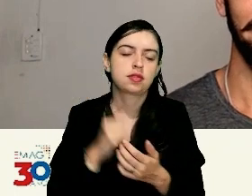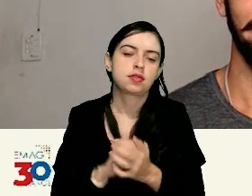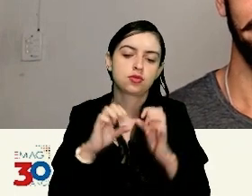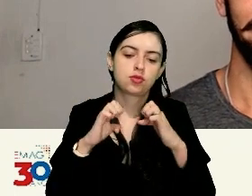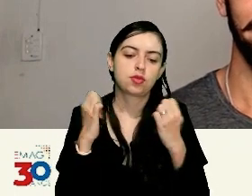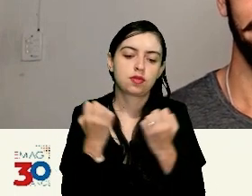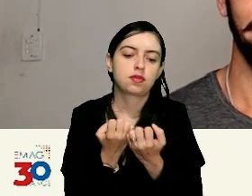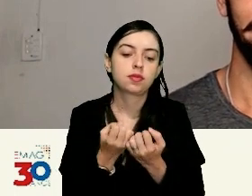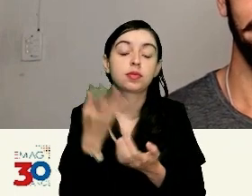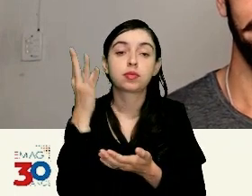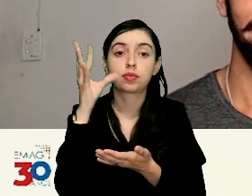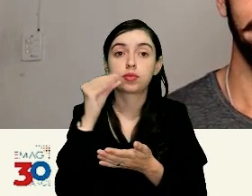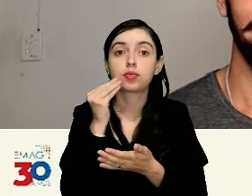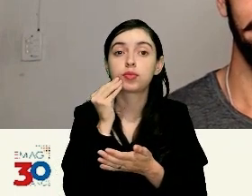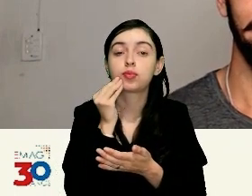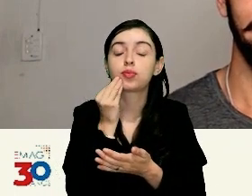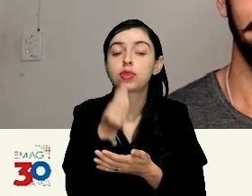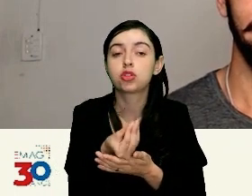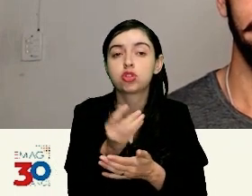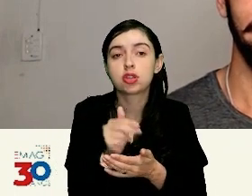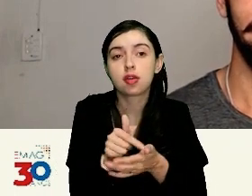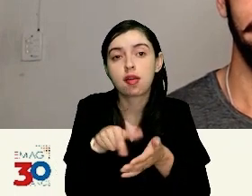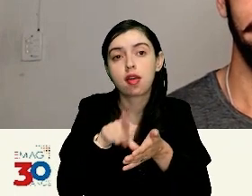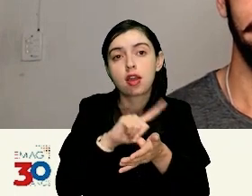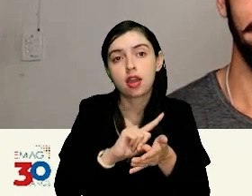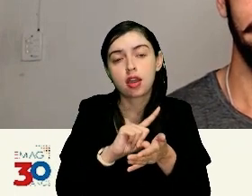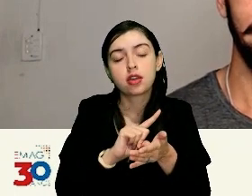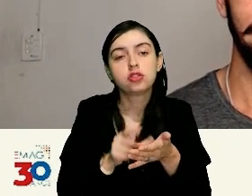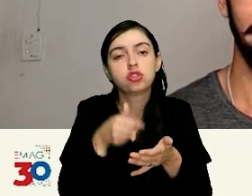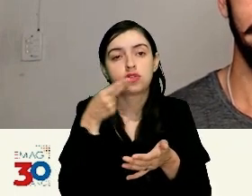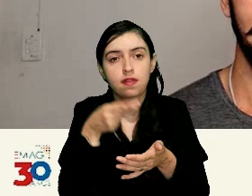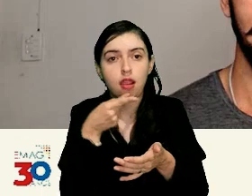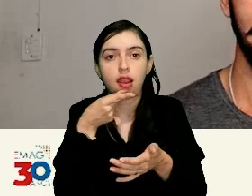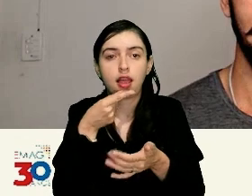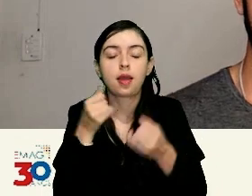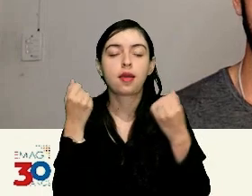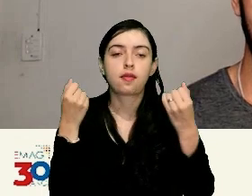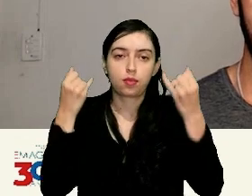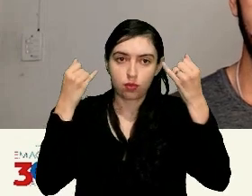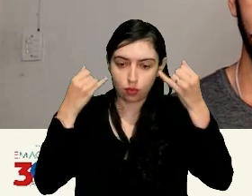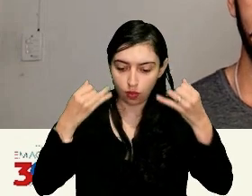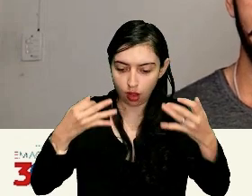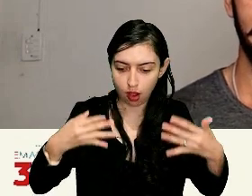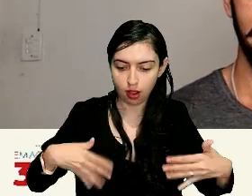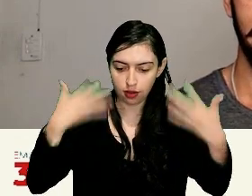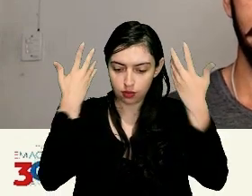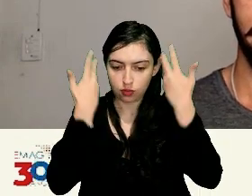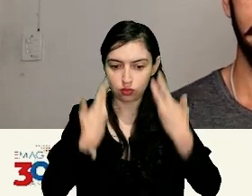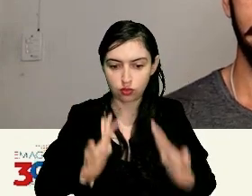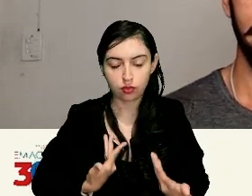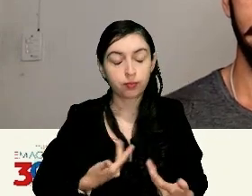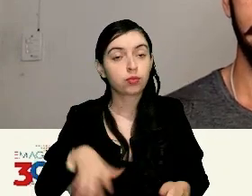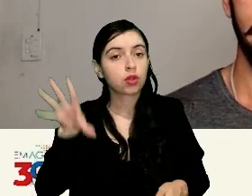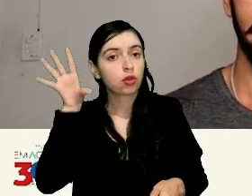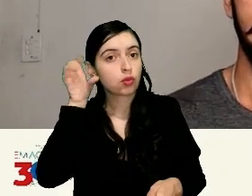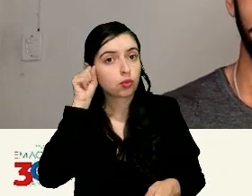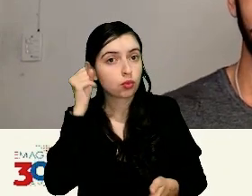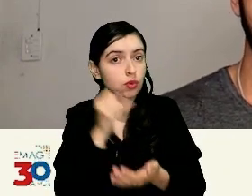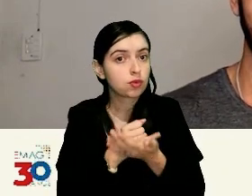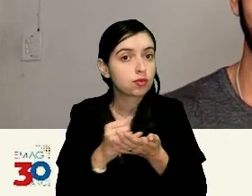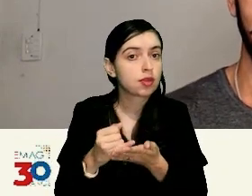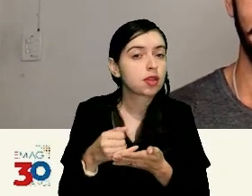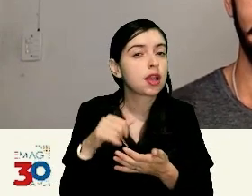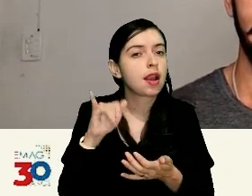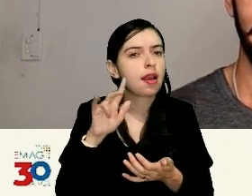todos que antes de começar a fala, façam uma autodescrição. A gente vai começar ouvindo o Leandro Ziotto, depois o